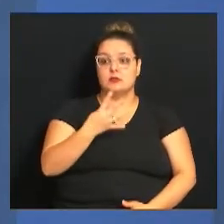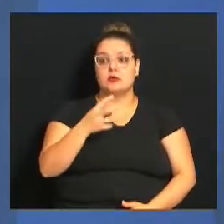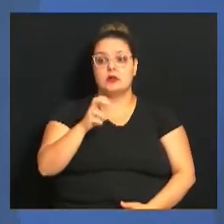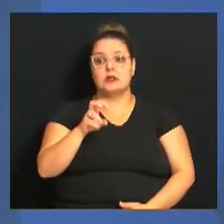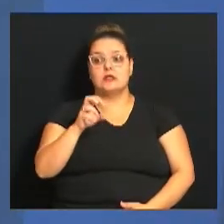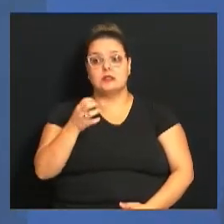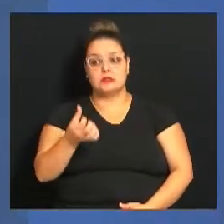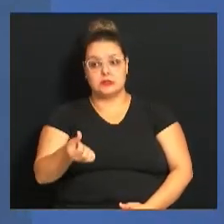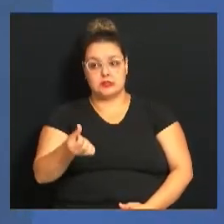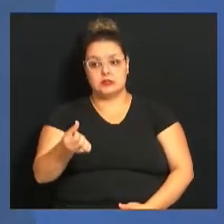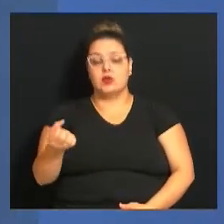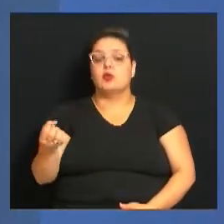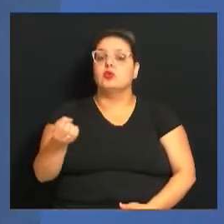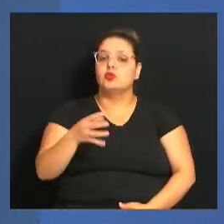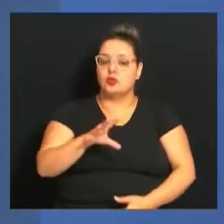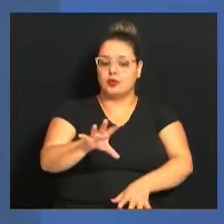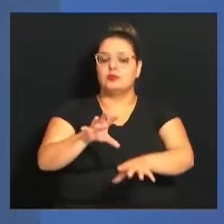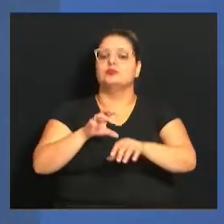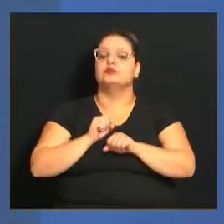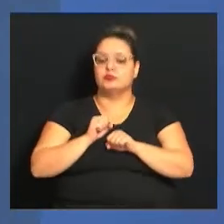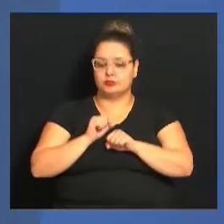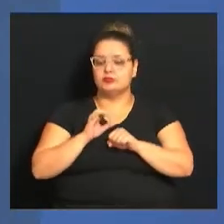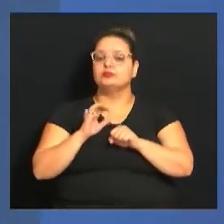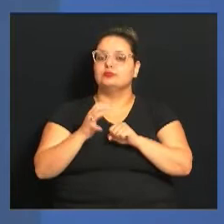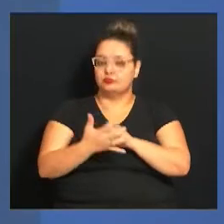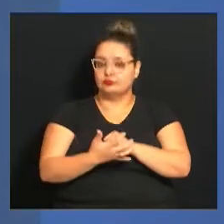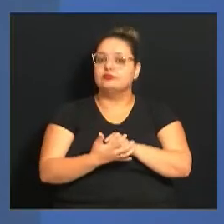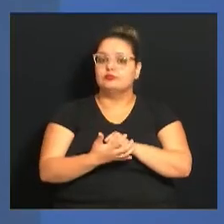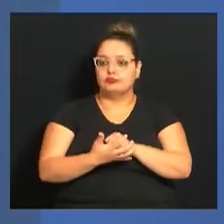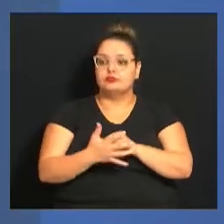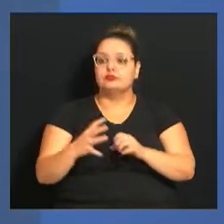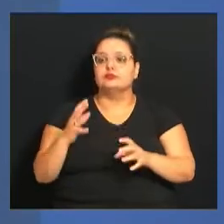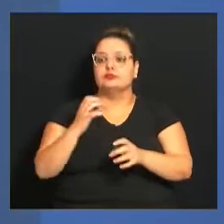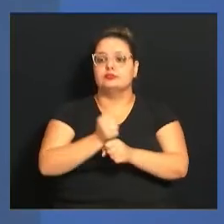6.456 novos casos da Covid-19, somando